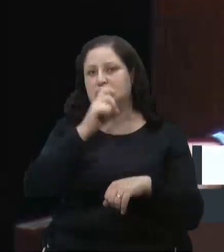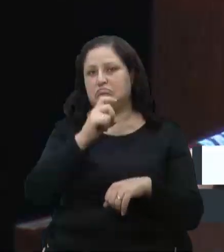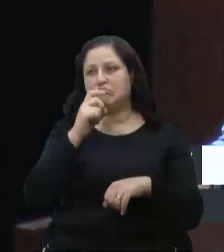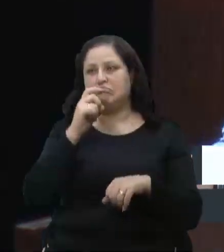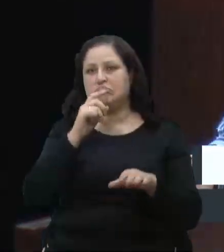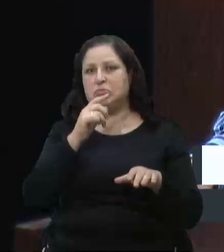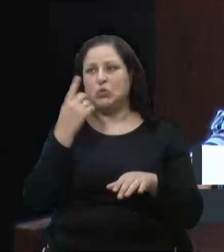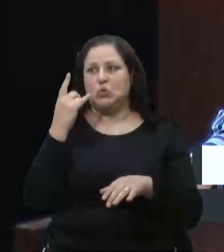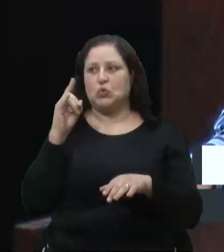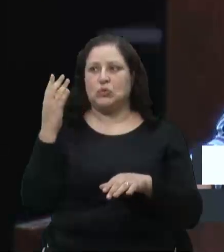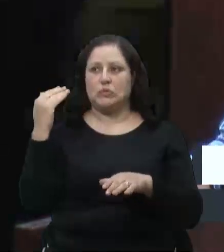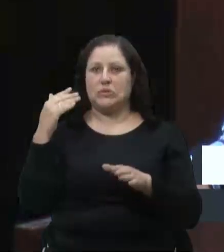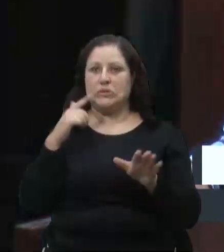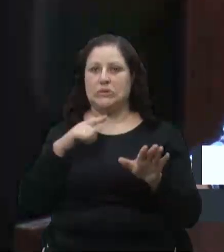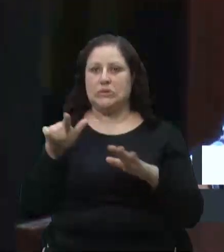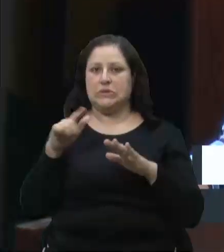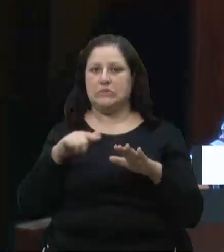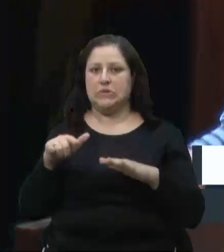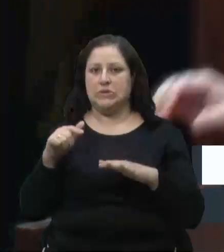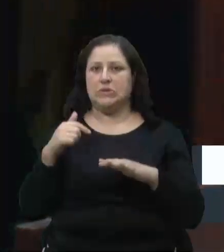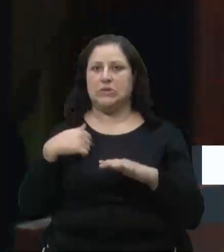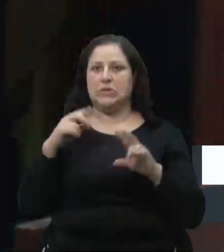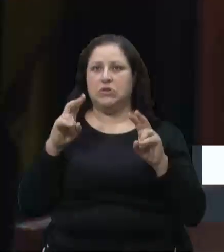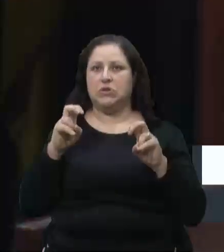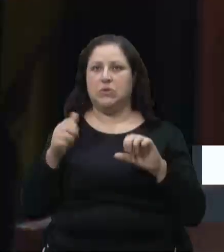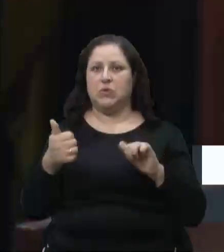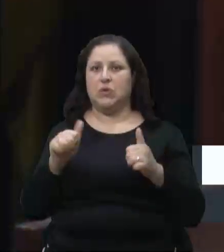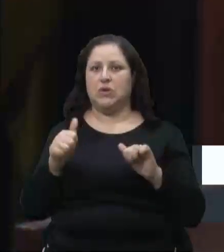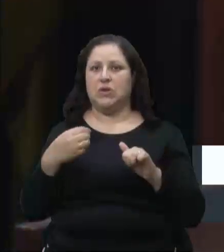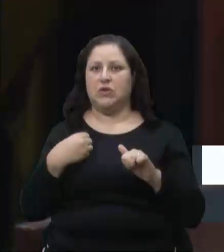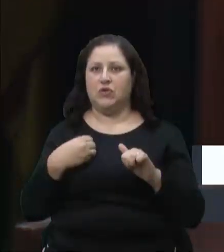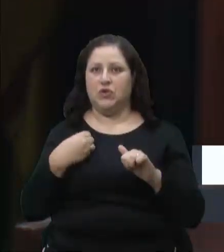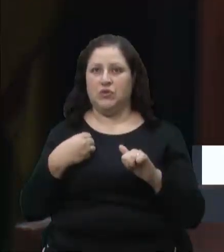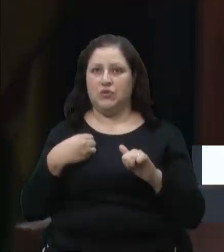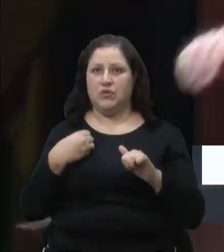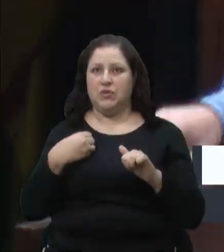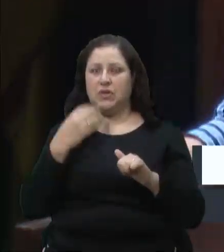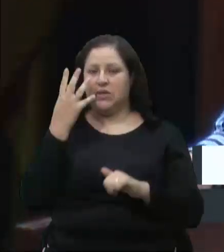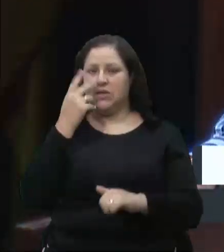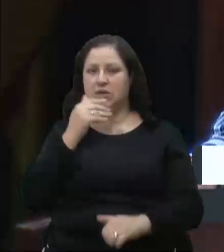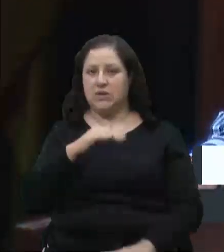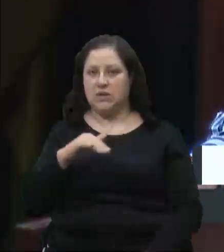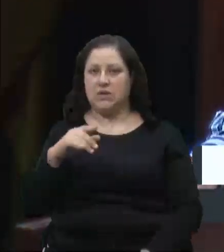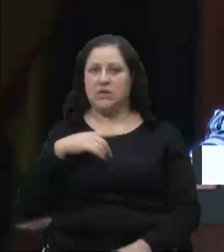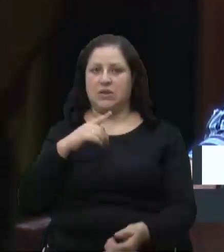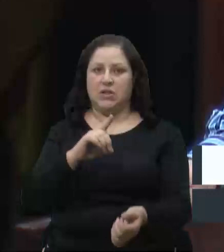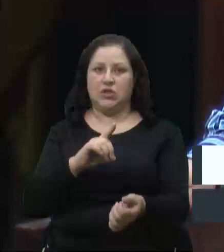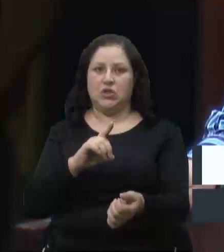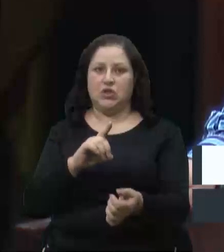semanas, enfim, que é uma questão de qualidade de vida de crianças com diabetes.